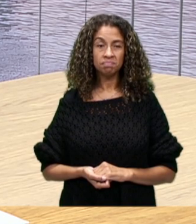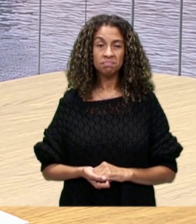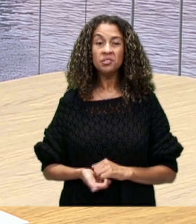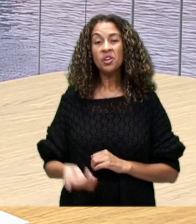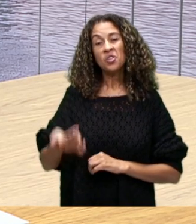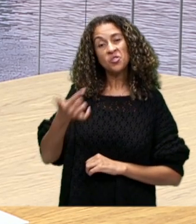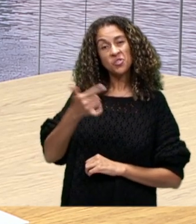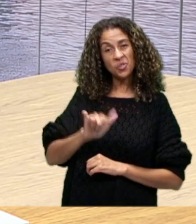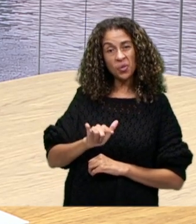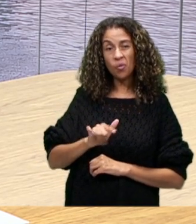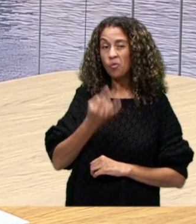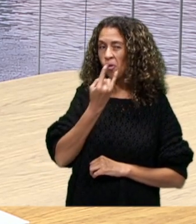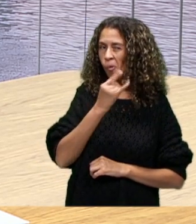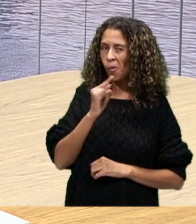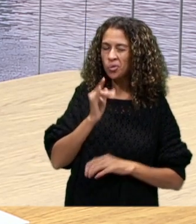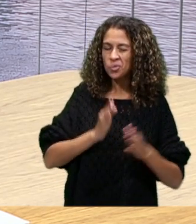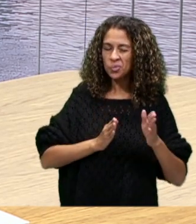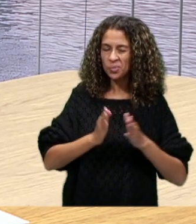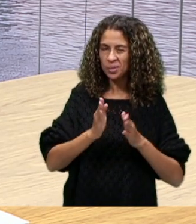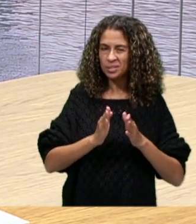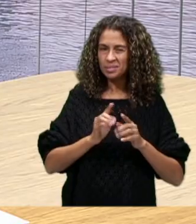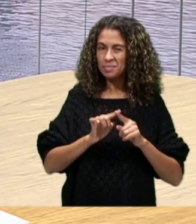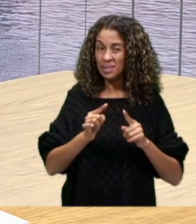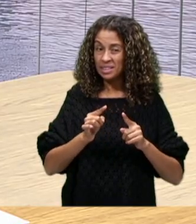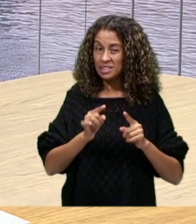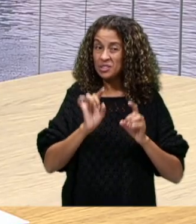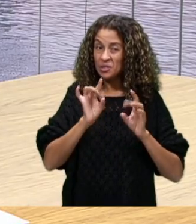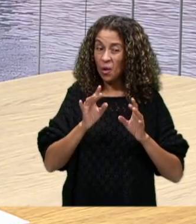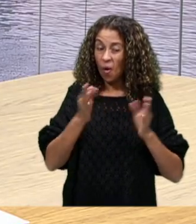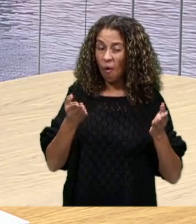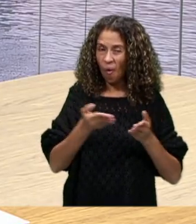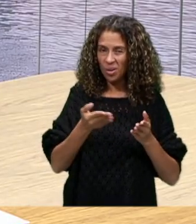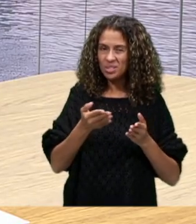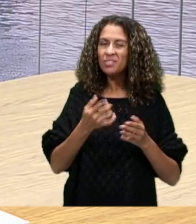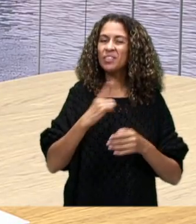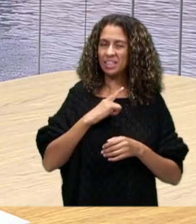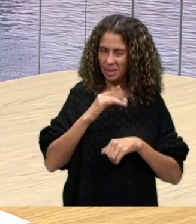Voltamos aqui neste que é o último bloco, mas é só desse programa que a gente vai ter que fazer